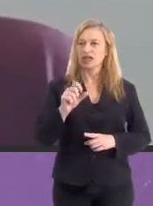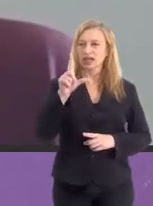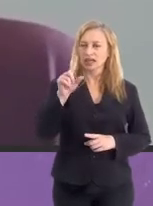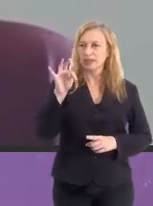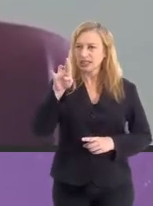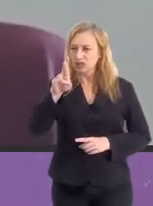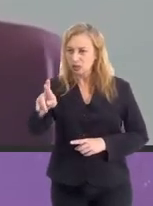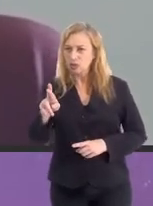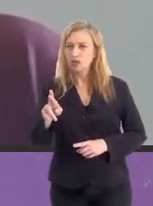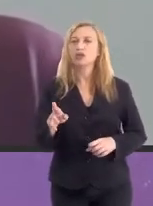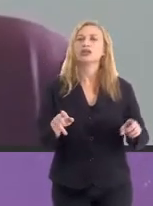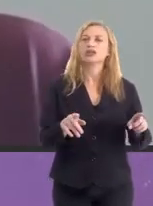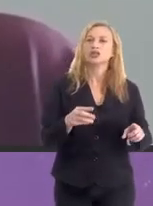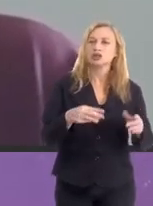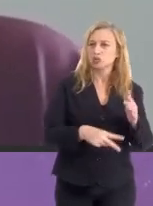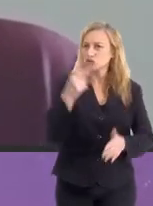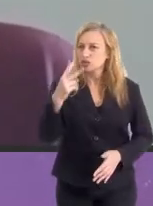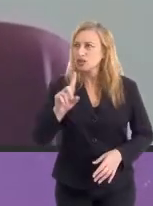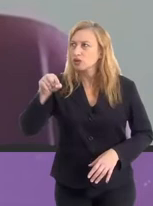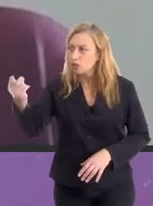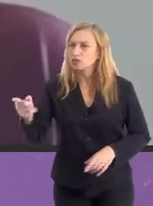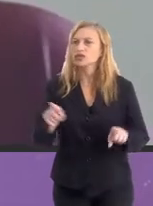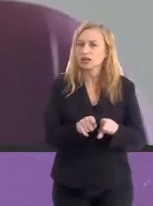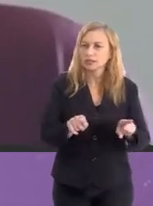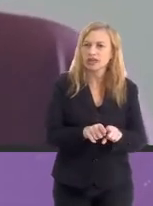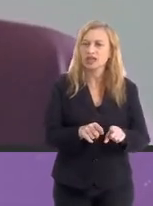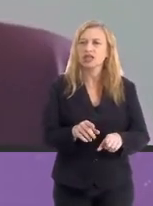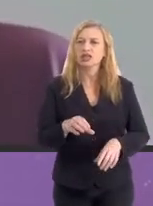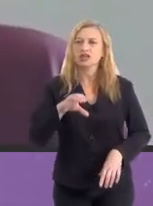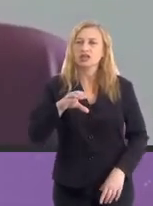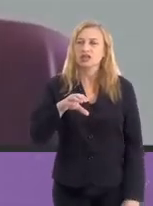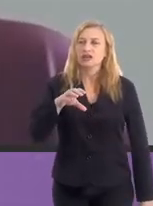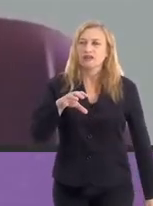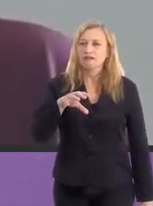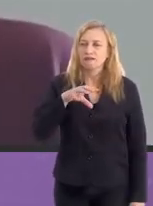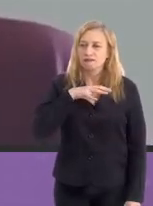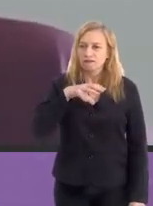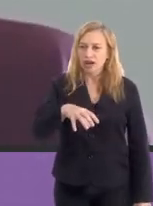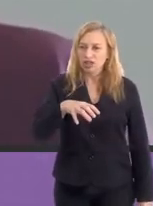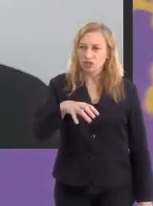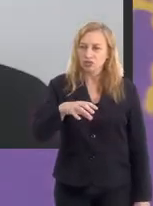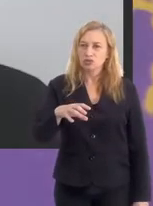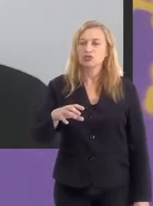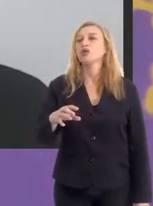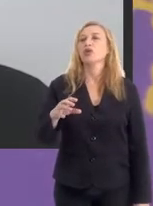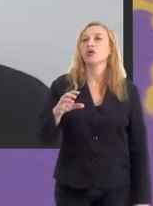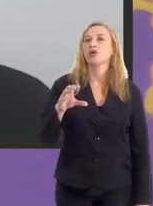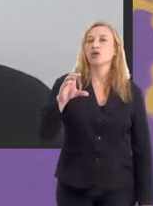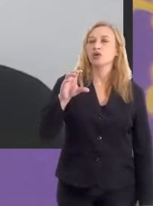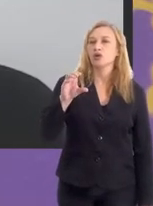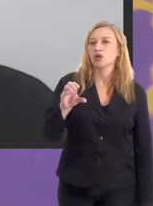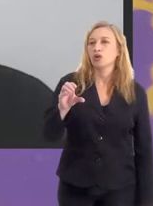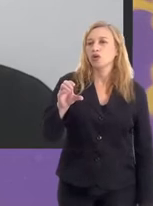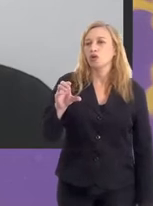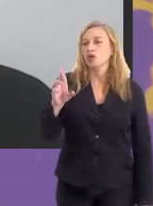duas vezes temos outro também que já foi campeão da Libertadores mais um também falo de Vasco Cruzeiro e Grêmio jogadores do